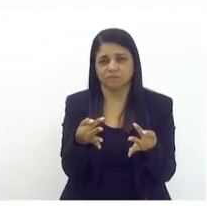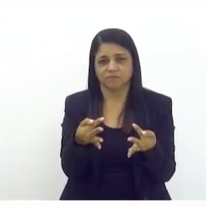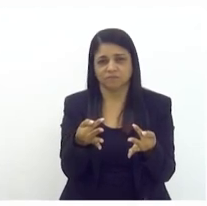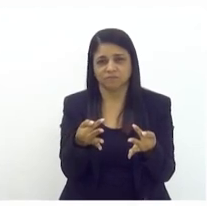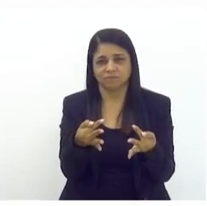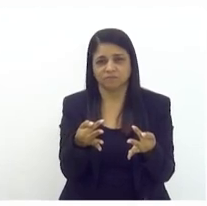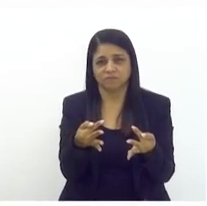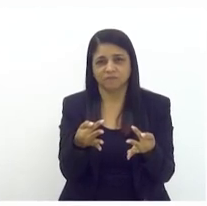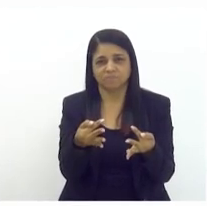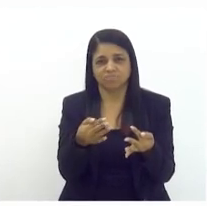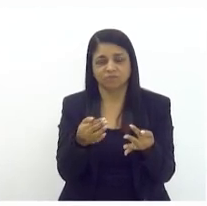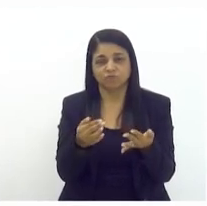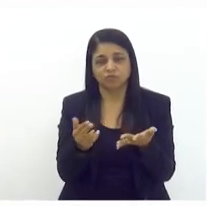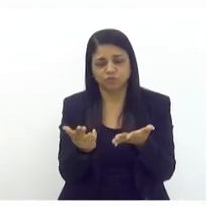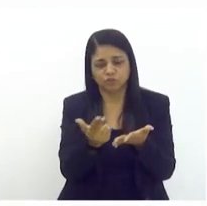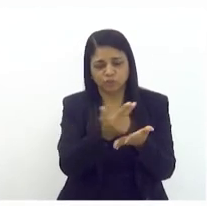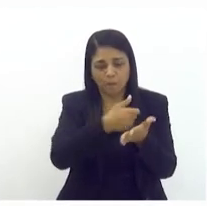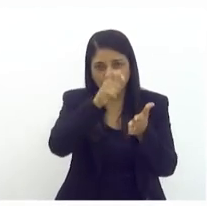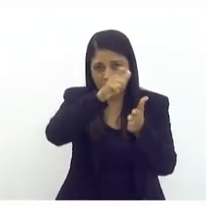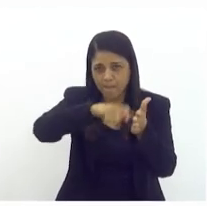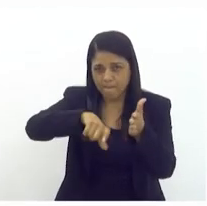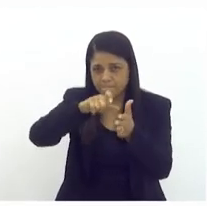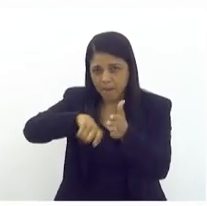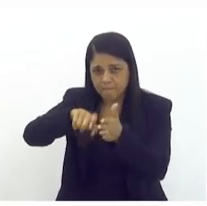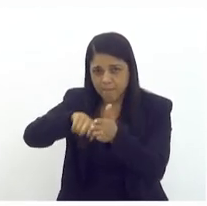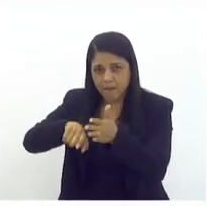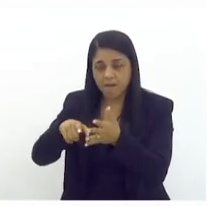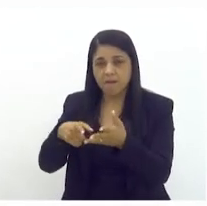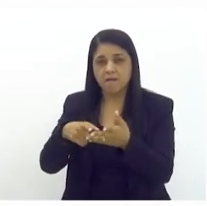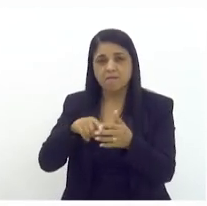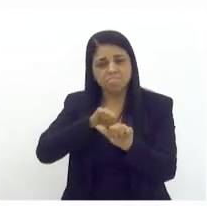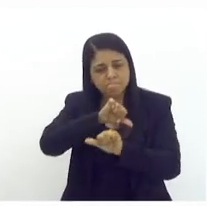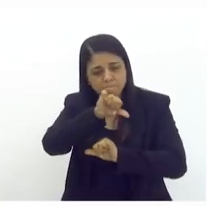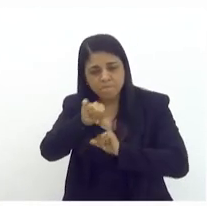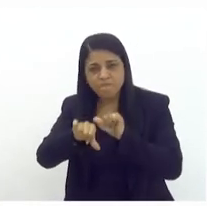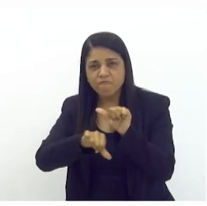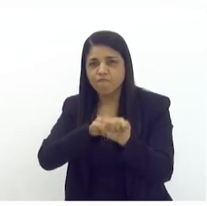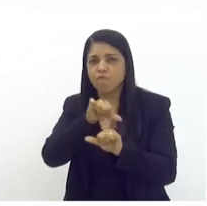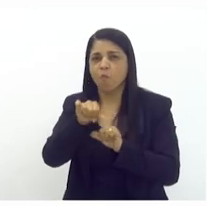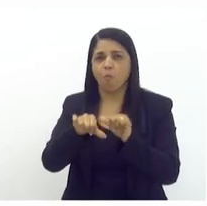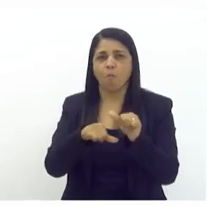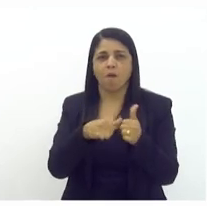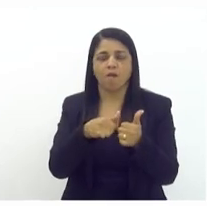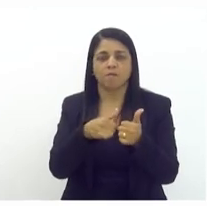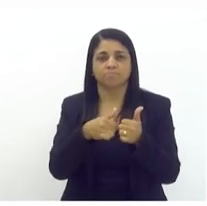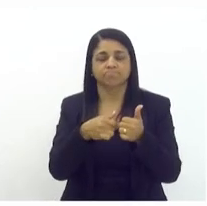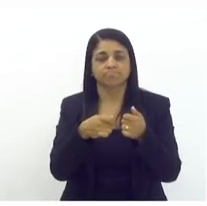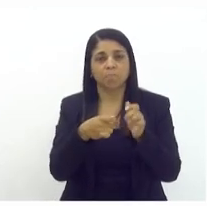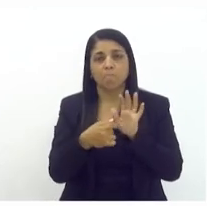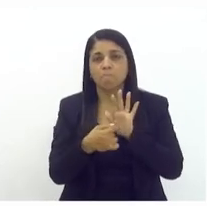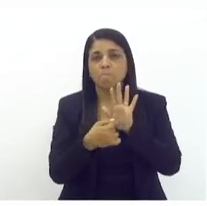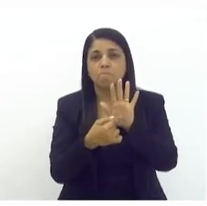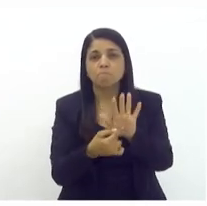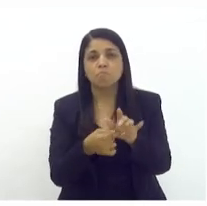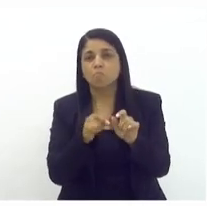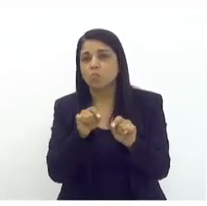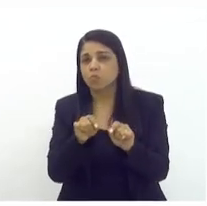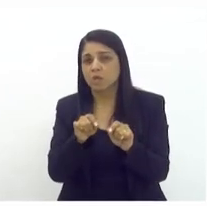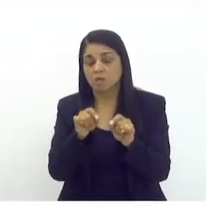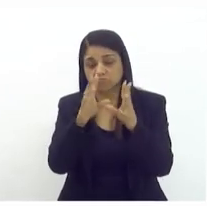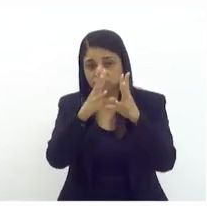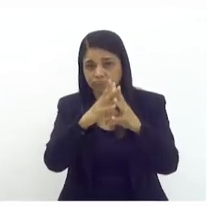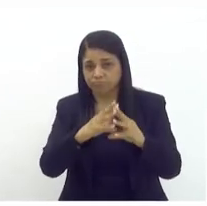espécies tributárias né do que mais do que uma reforma ela consiste na extinção